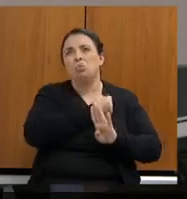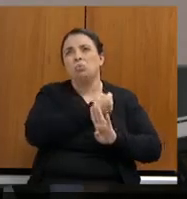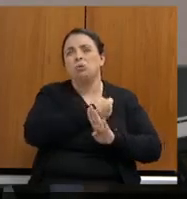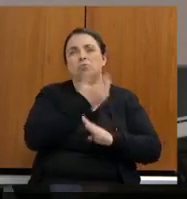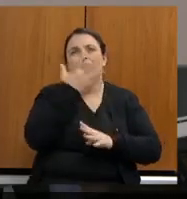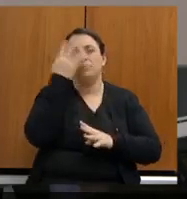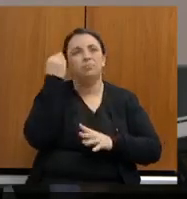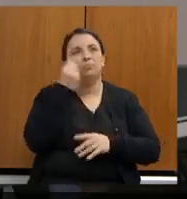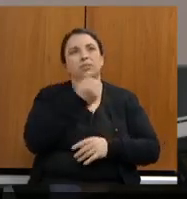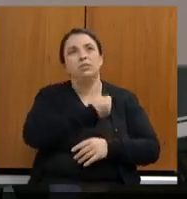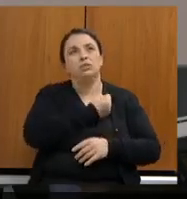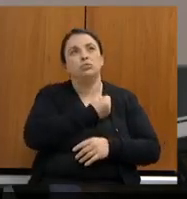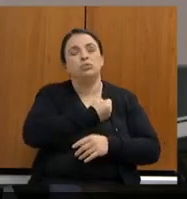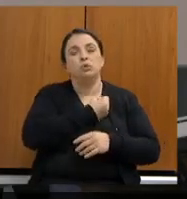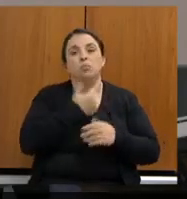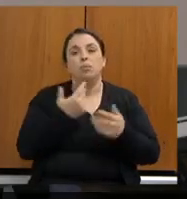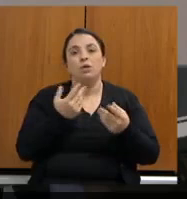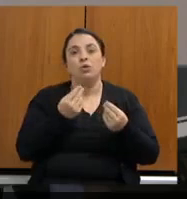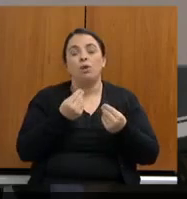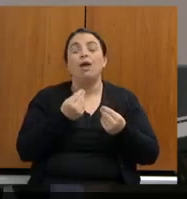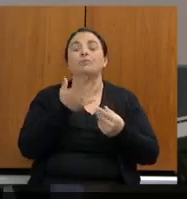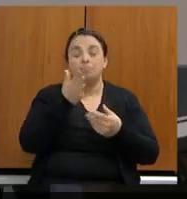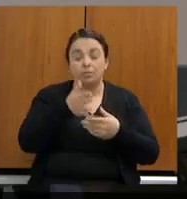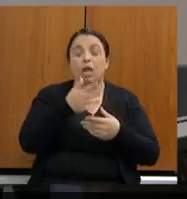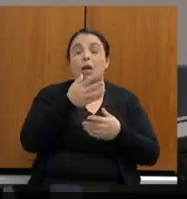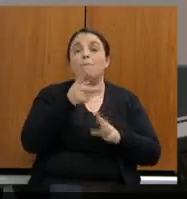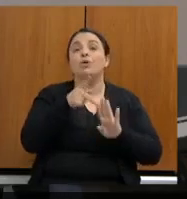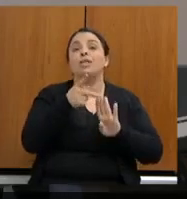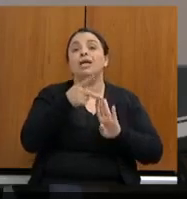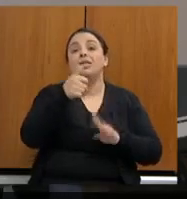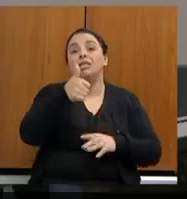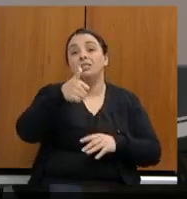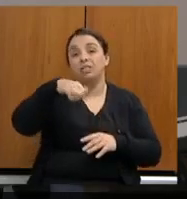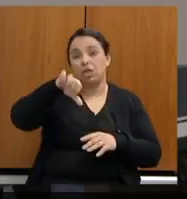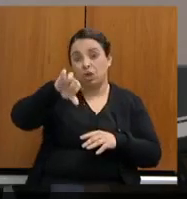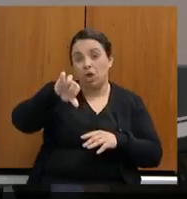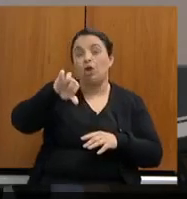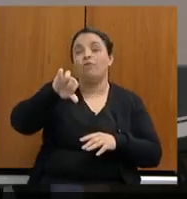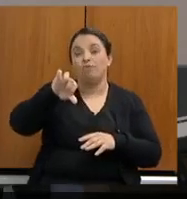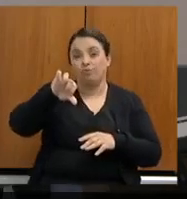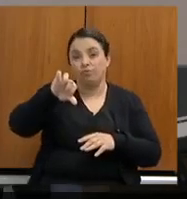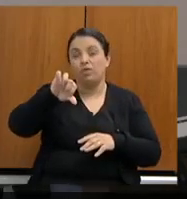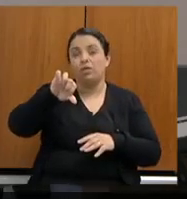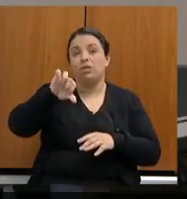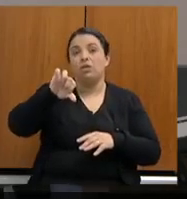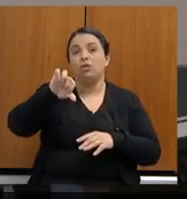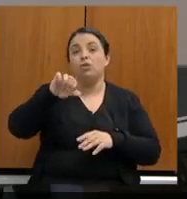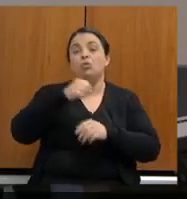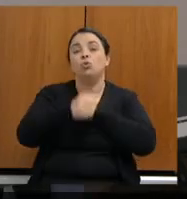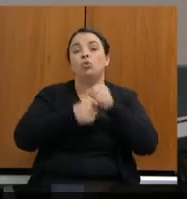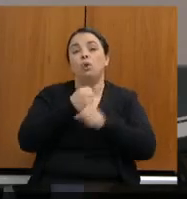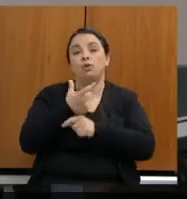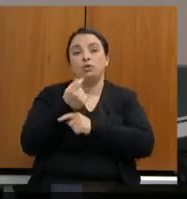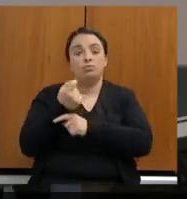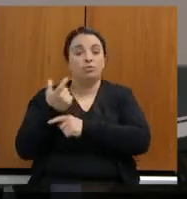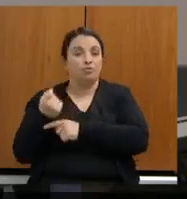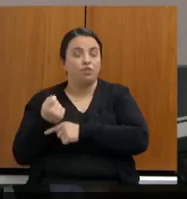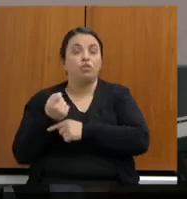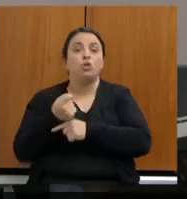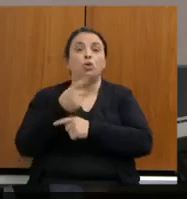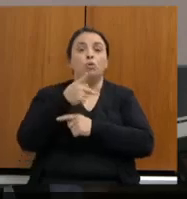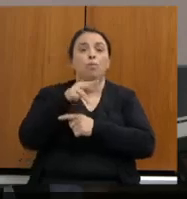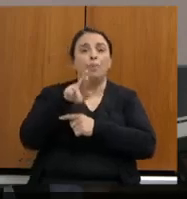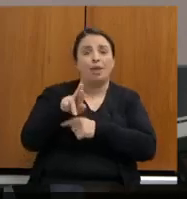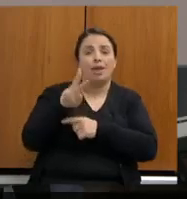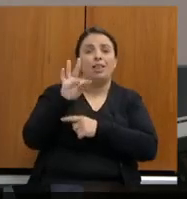portaria Oi 19 portaria conjunta nº 19/2020 do Pr